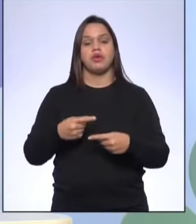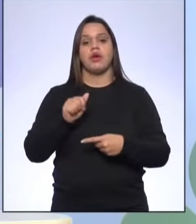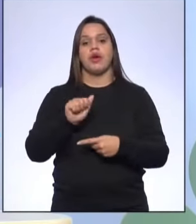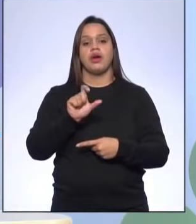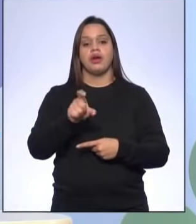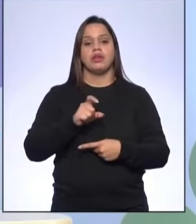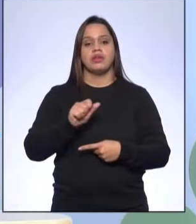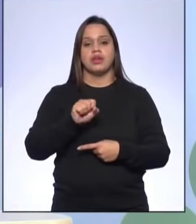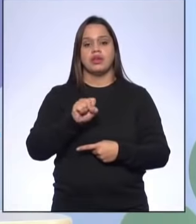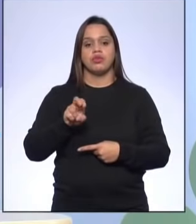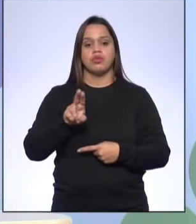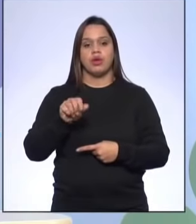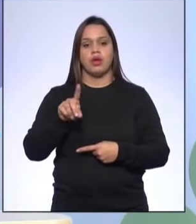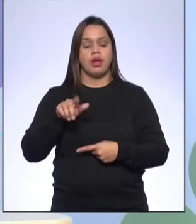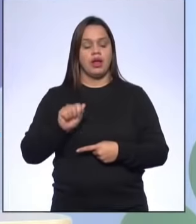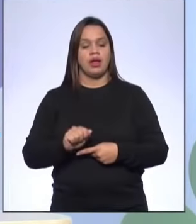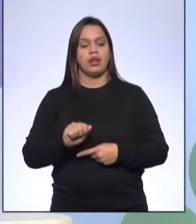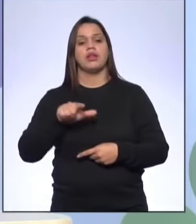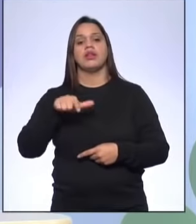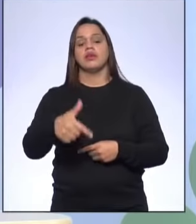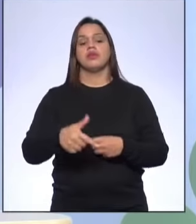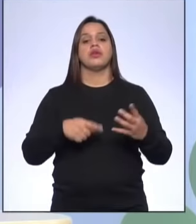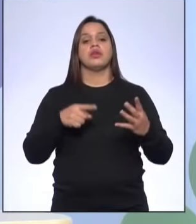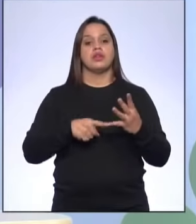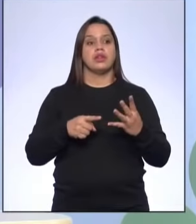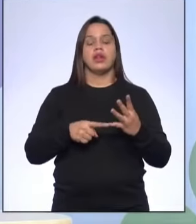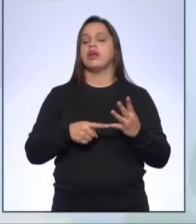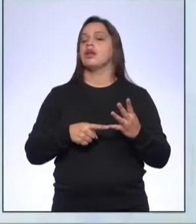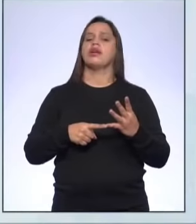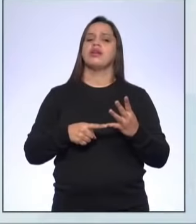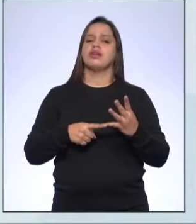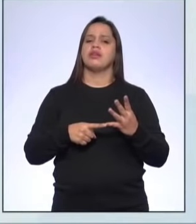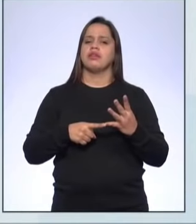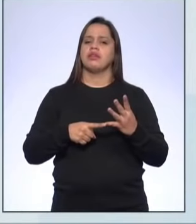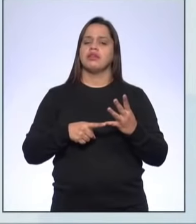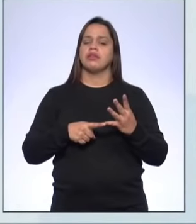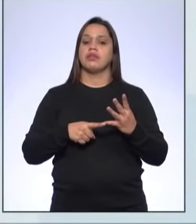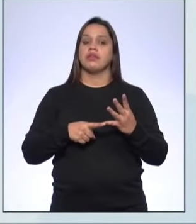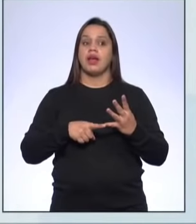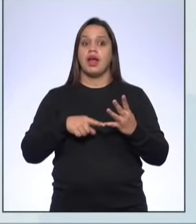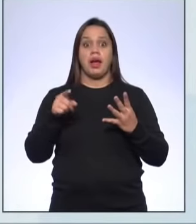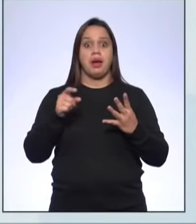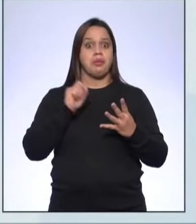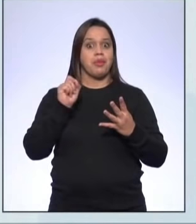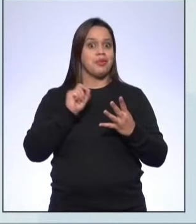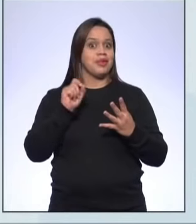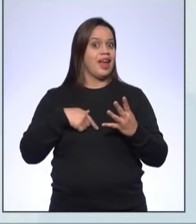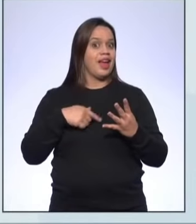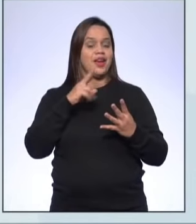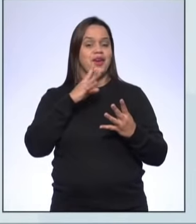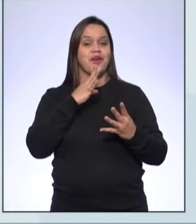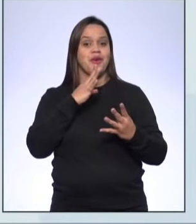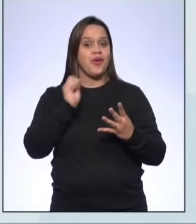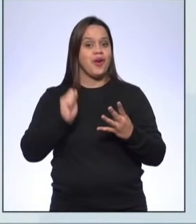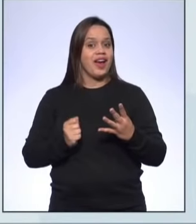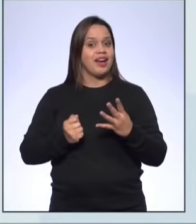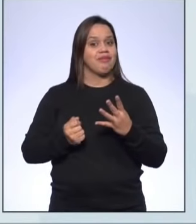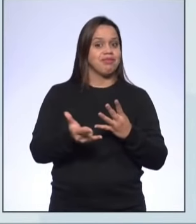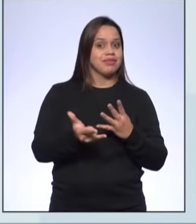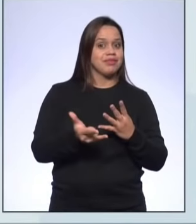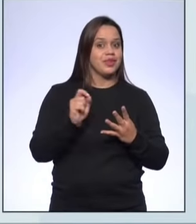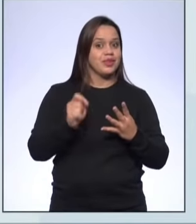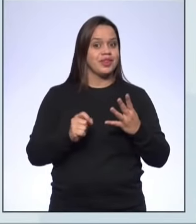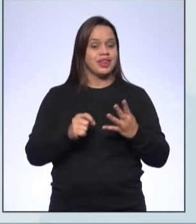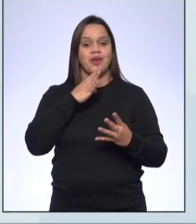você já não viram depois a gente tem uns a spider né spider olha spider - quem não conhece ela associação com